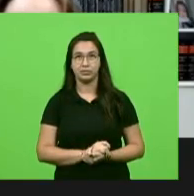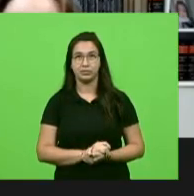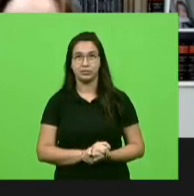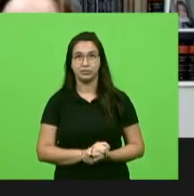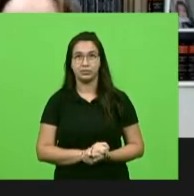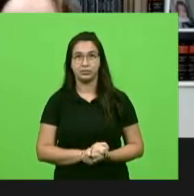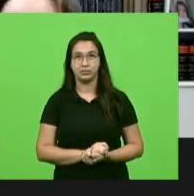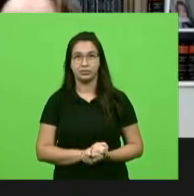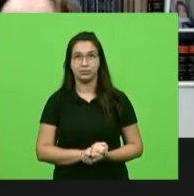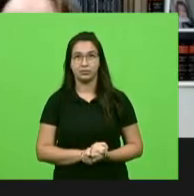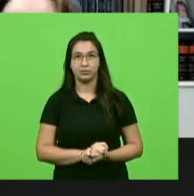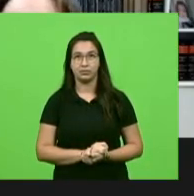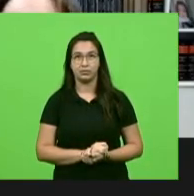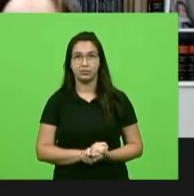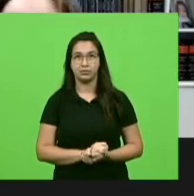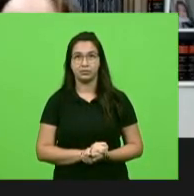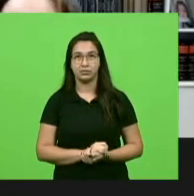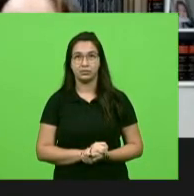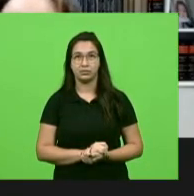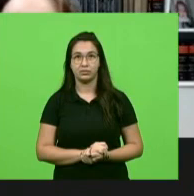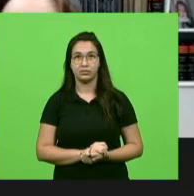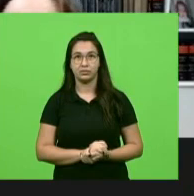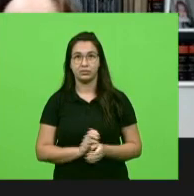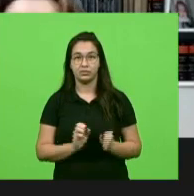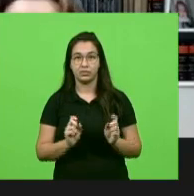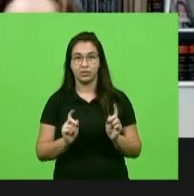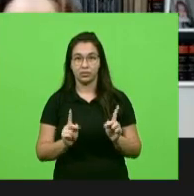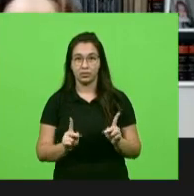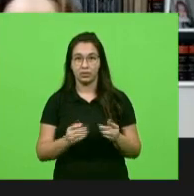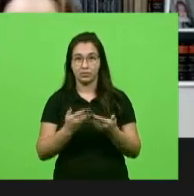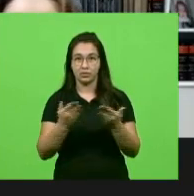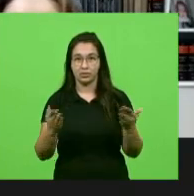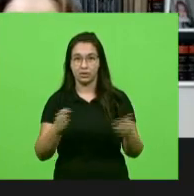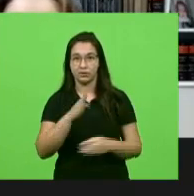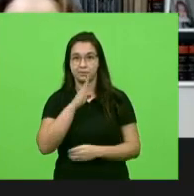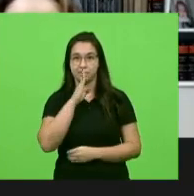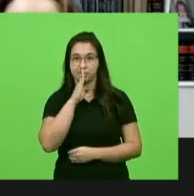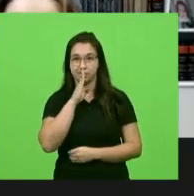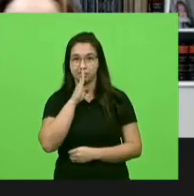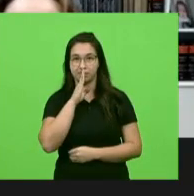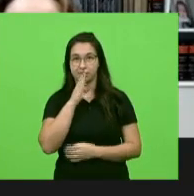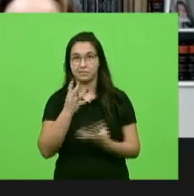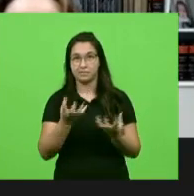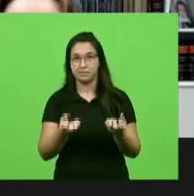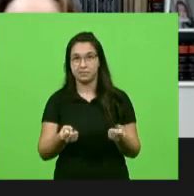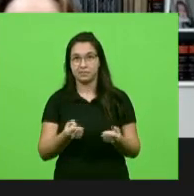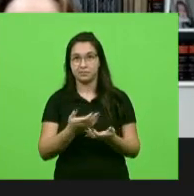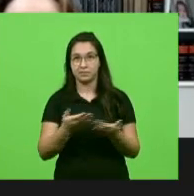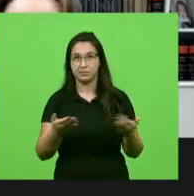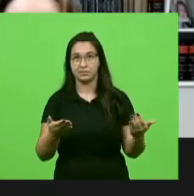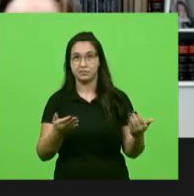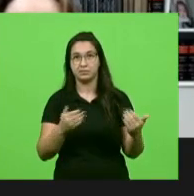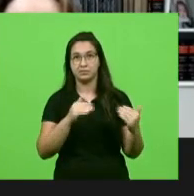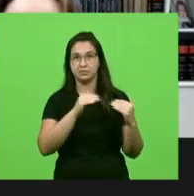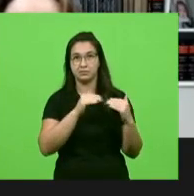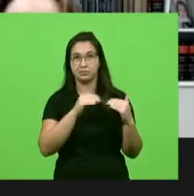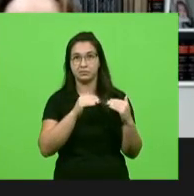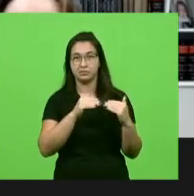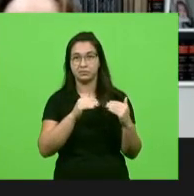Percebo, colho o silêncio dos demais como aprovação por unanimidade da Corte.